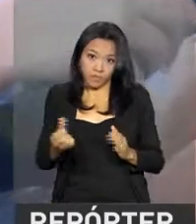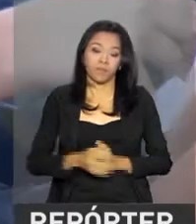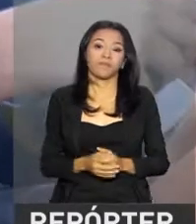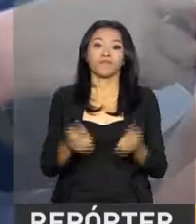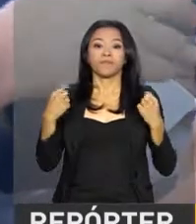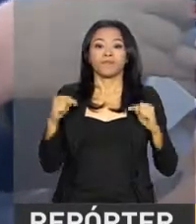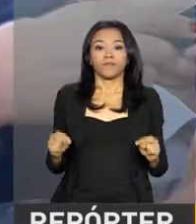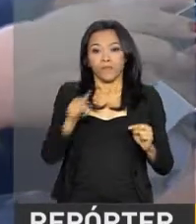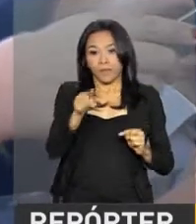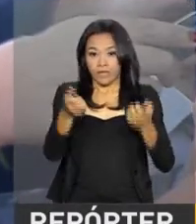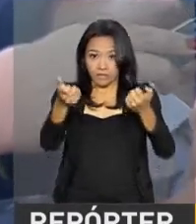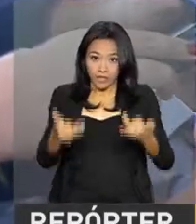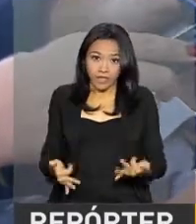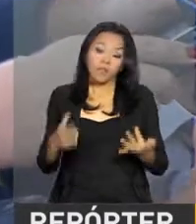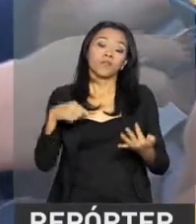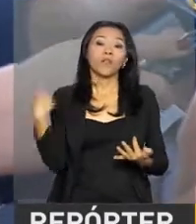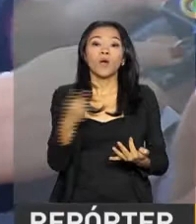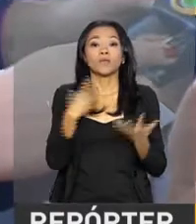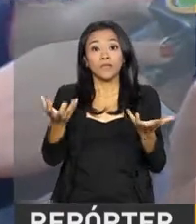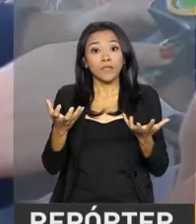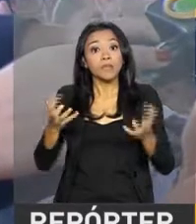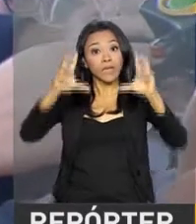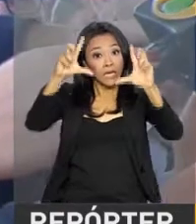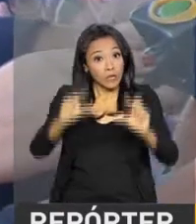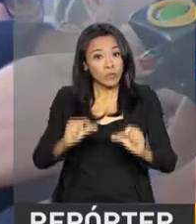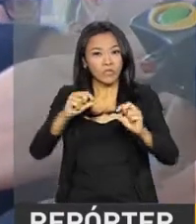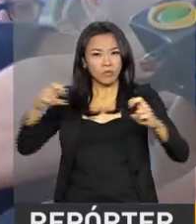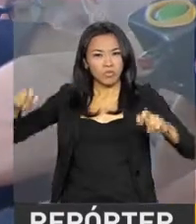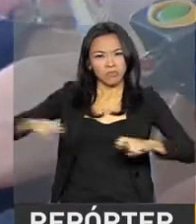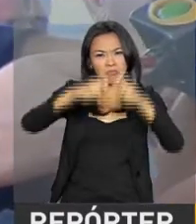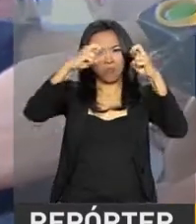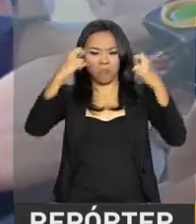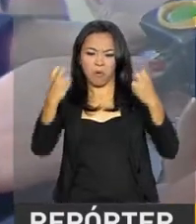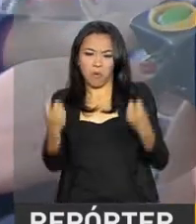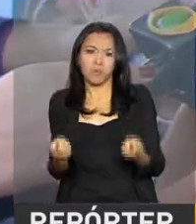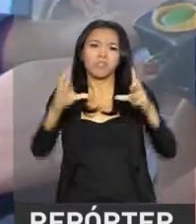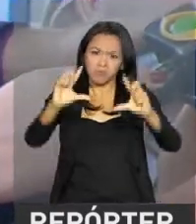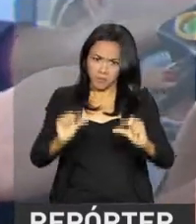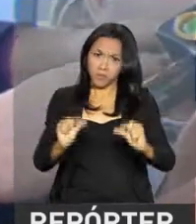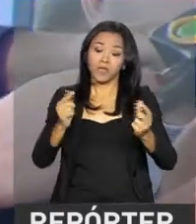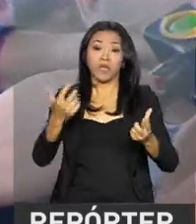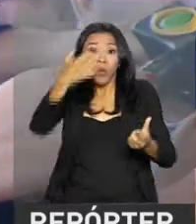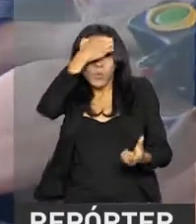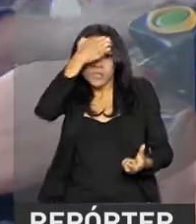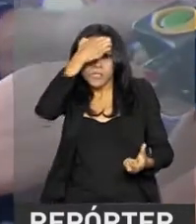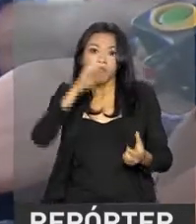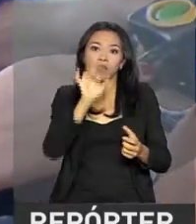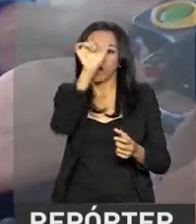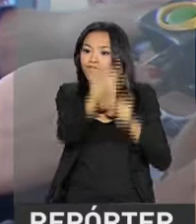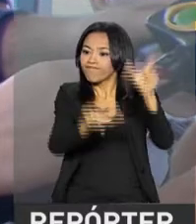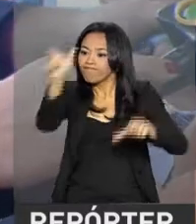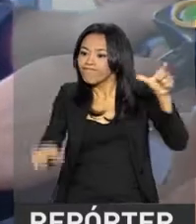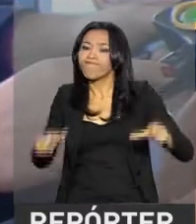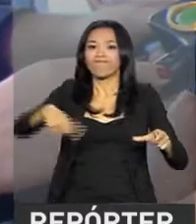Nós gostaríamos muito que a redução de acidentes possa ser ainda maior. Conscientizar a todos os motoristas, a todos que